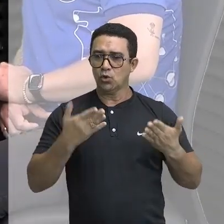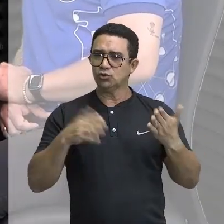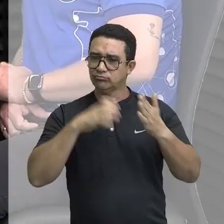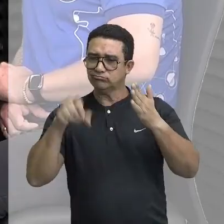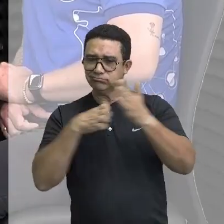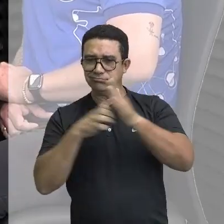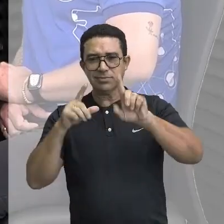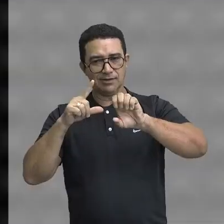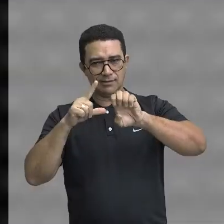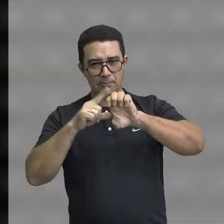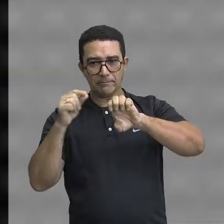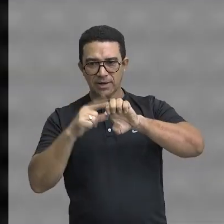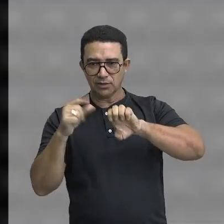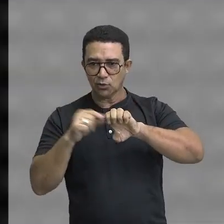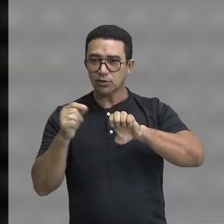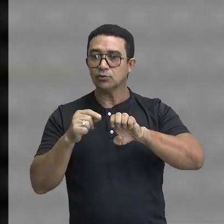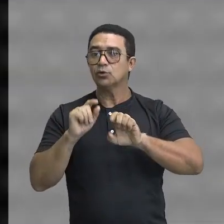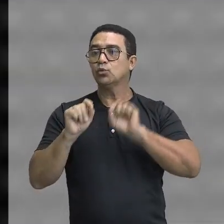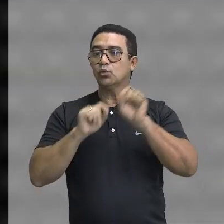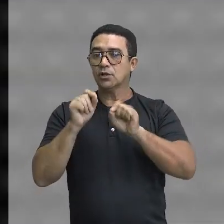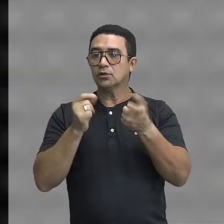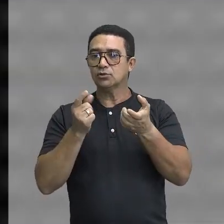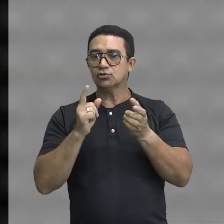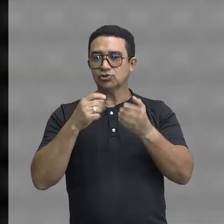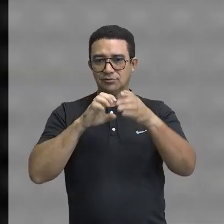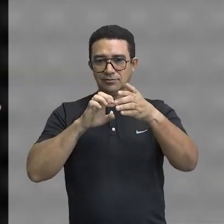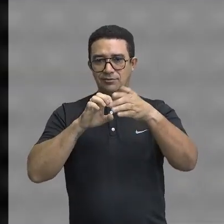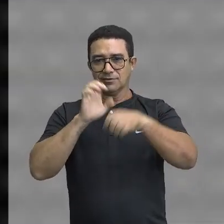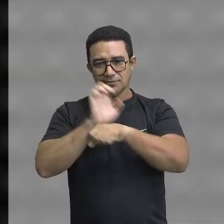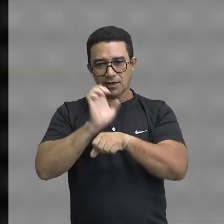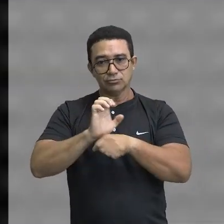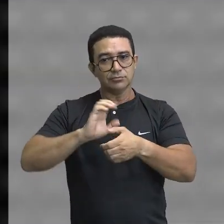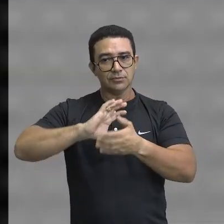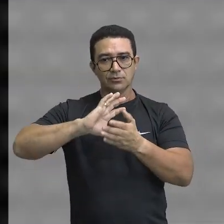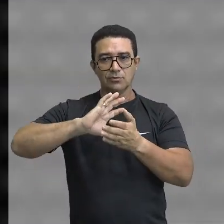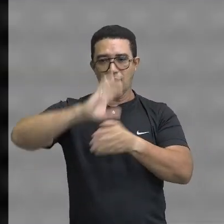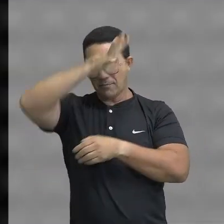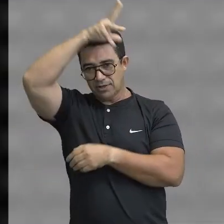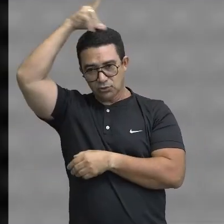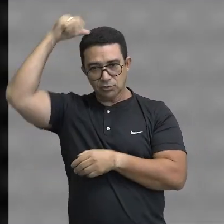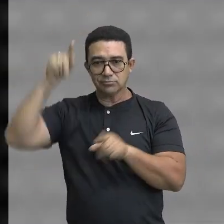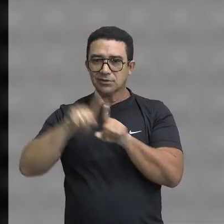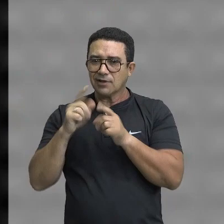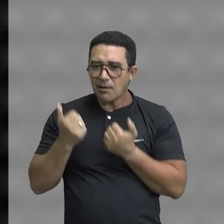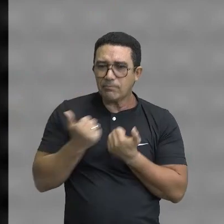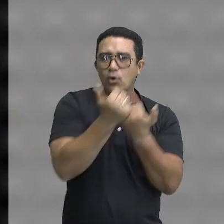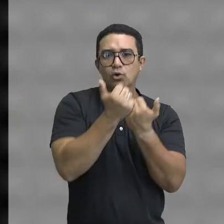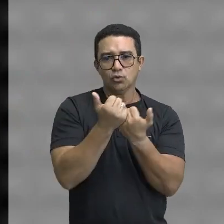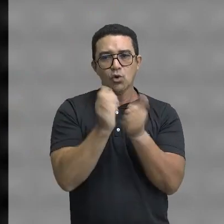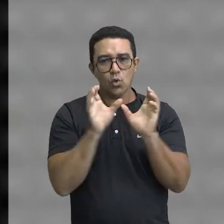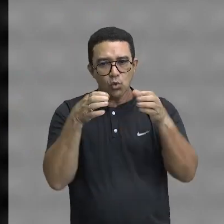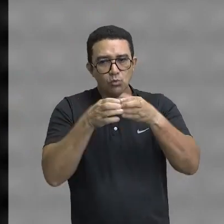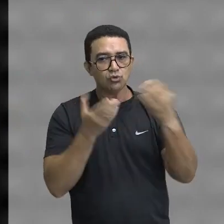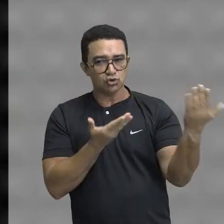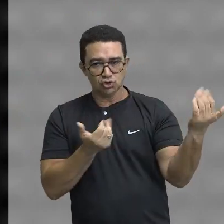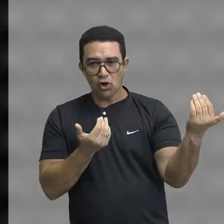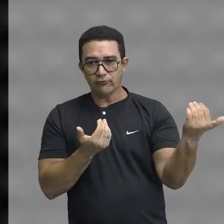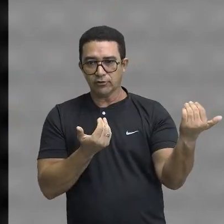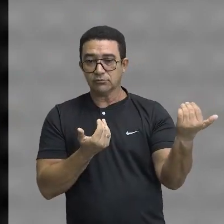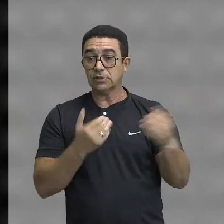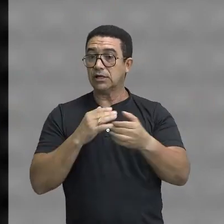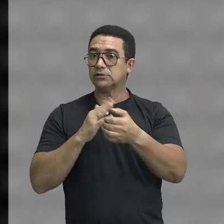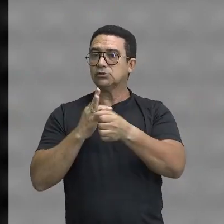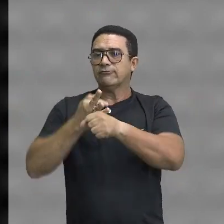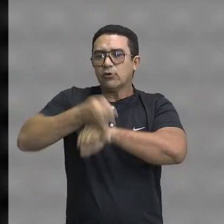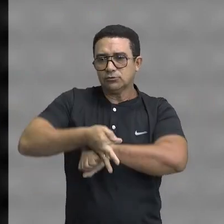de Empresas Juniores do Estado do Amazonas, que é responsável por apoiar e dar suporte para as empresas juniores das universidades aqui do estado. Então a